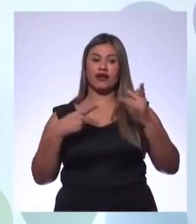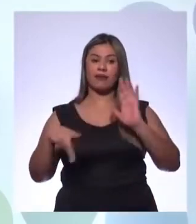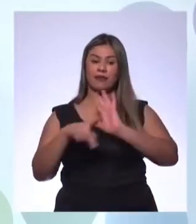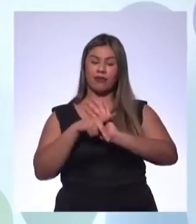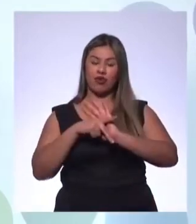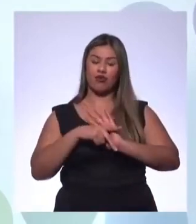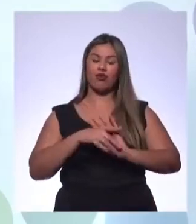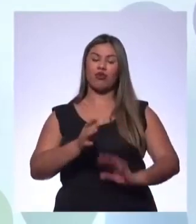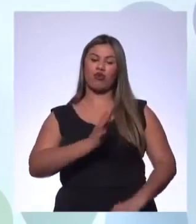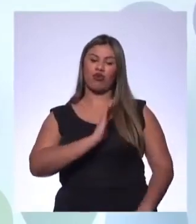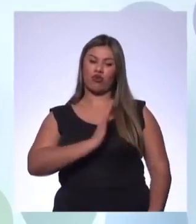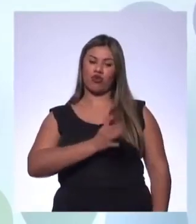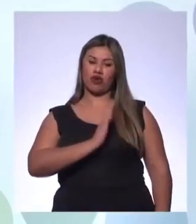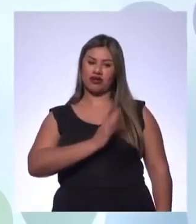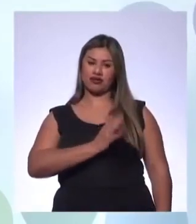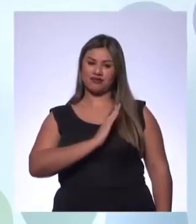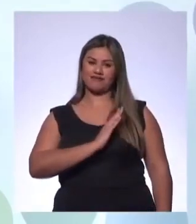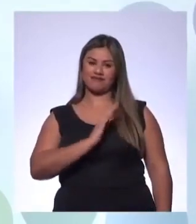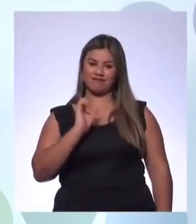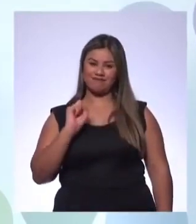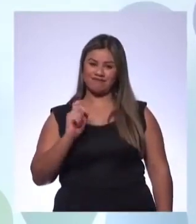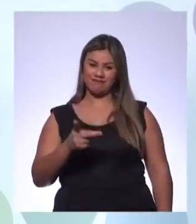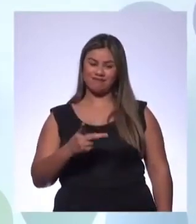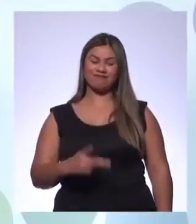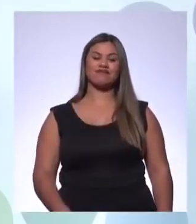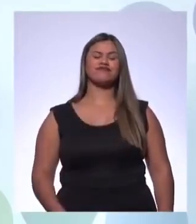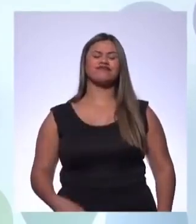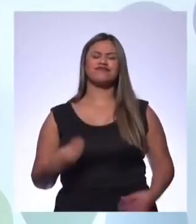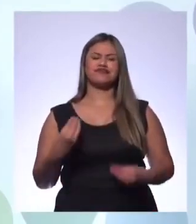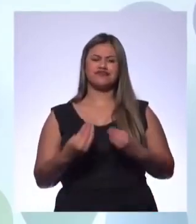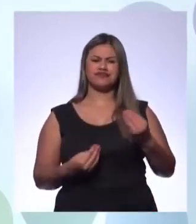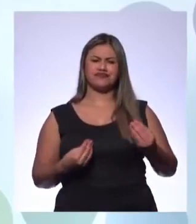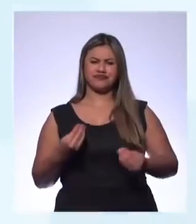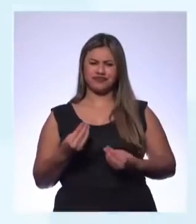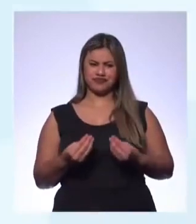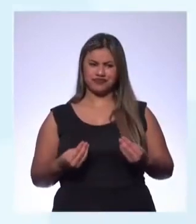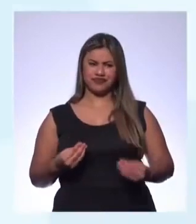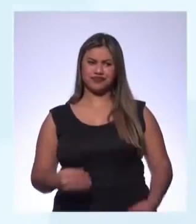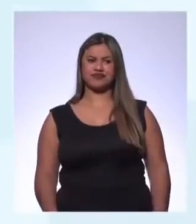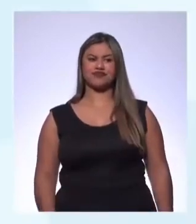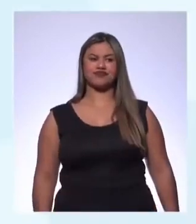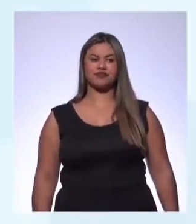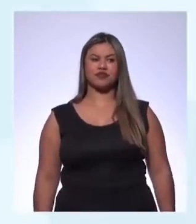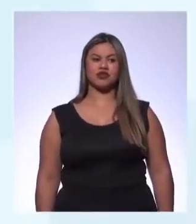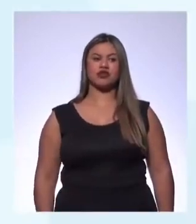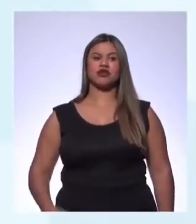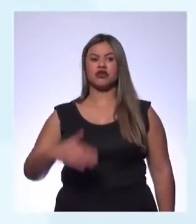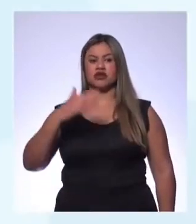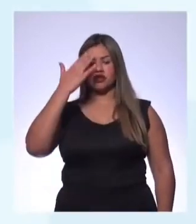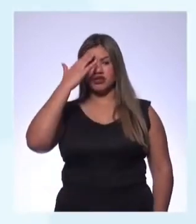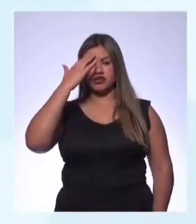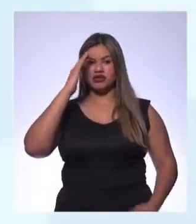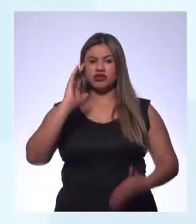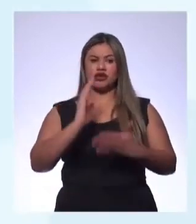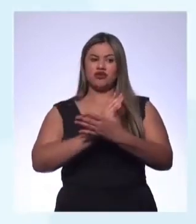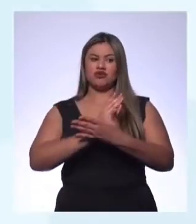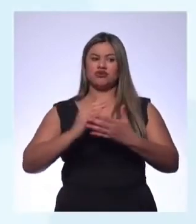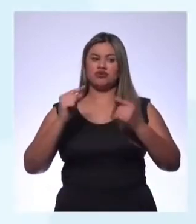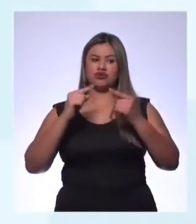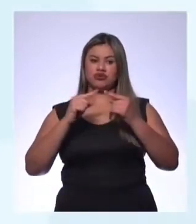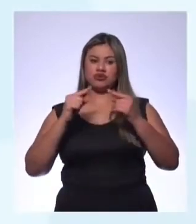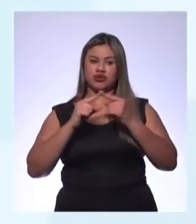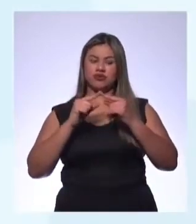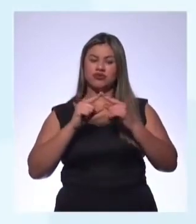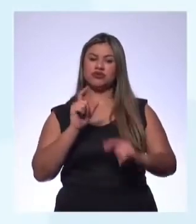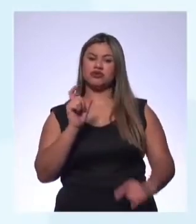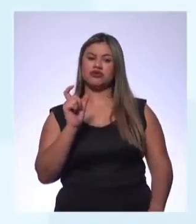nosso coraçãozinho, tá bom? E como que nós vamos fazer isso? Compreender alguns termos sobre alimentação e depois ouvir